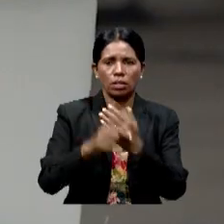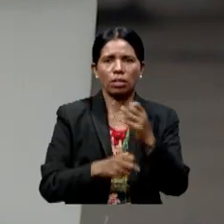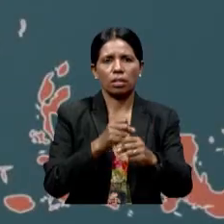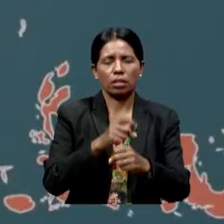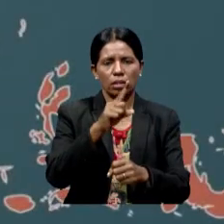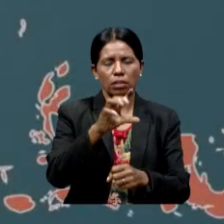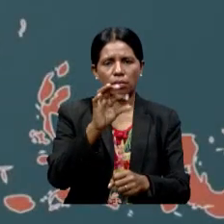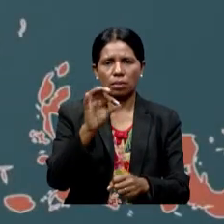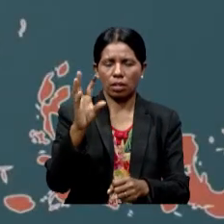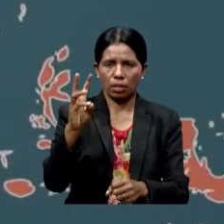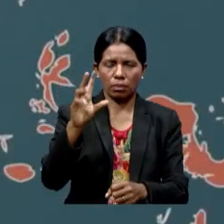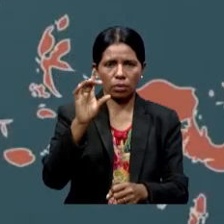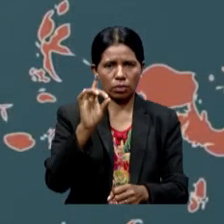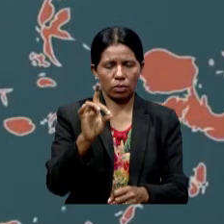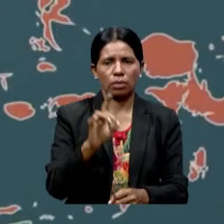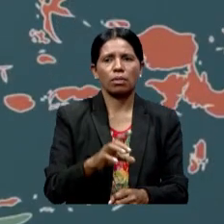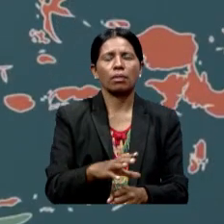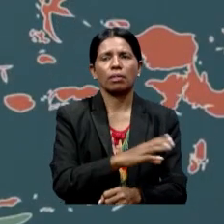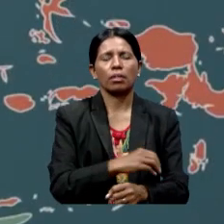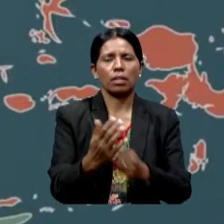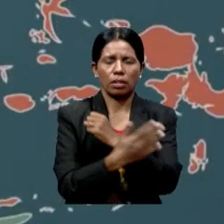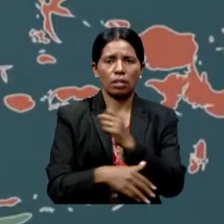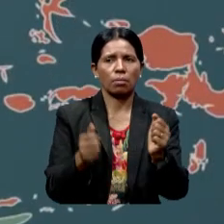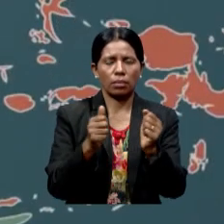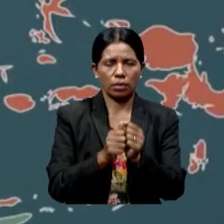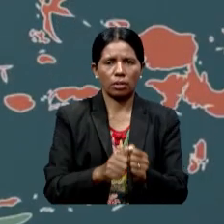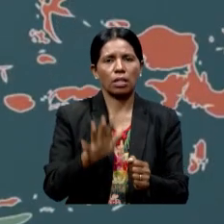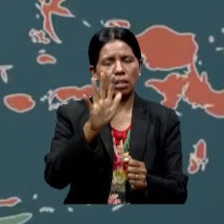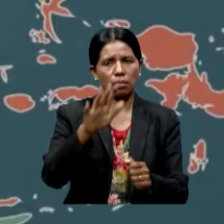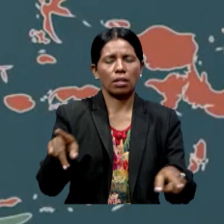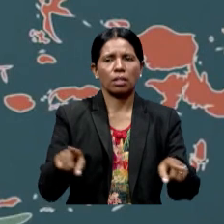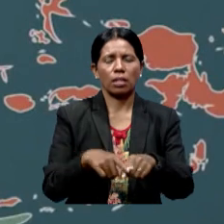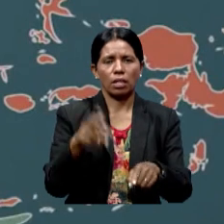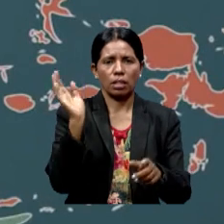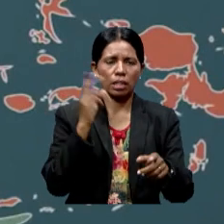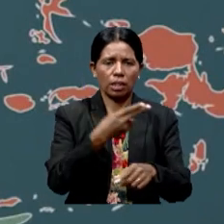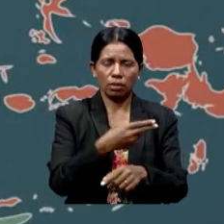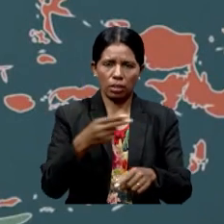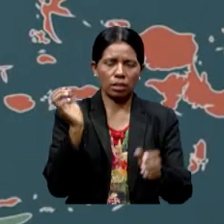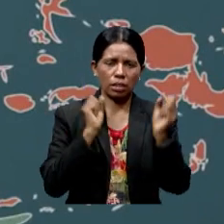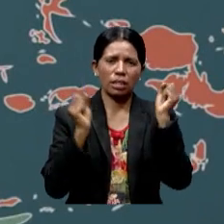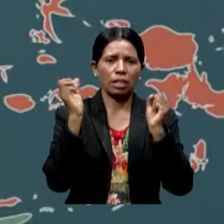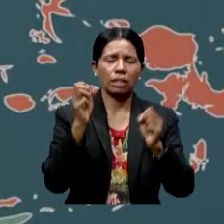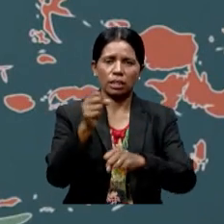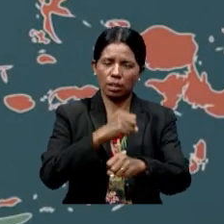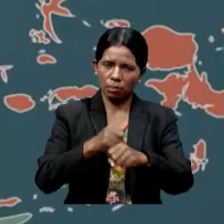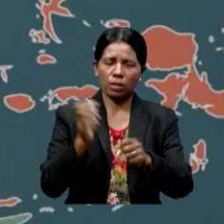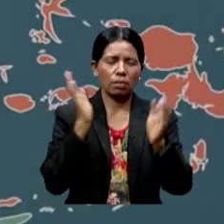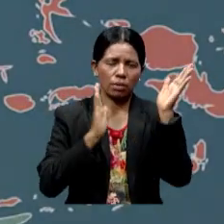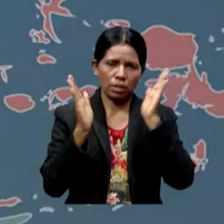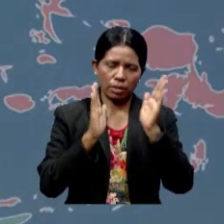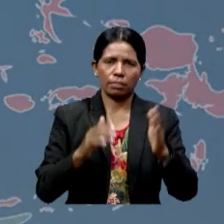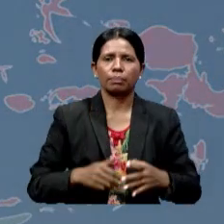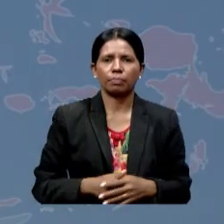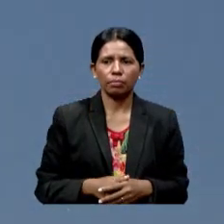hitu. Nação fundador ba ASEAN hamutuk na lima hanesan, Indonesia, Singapura, Filipina, Tailândia, no